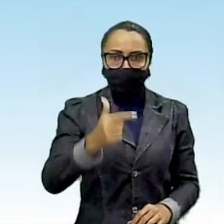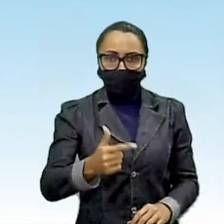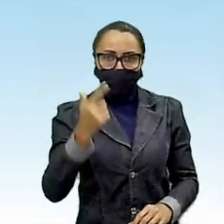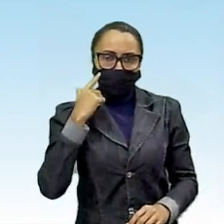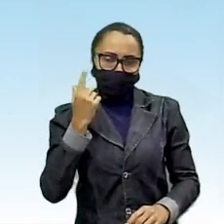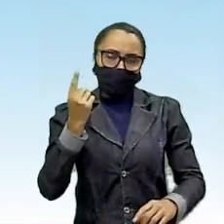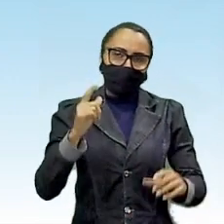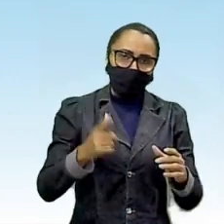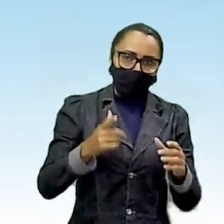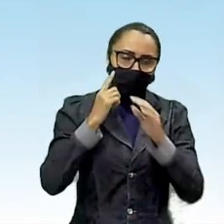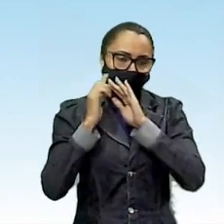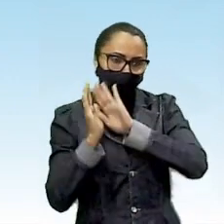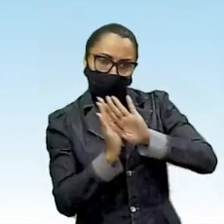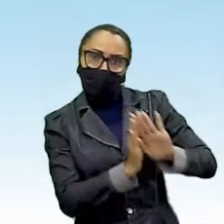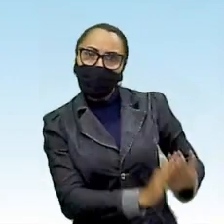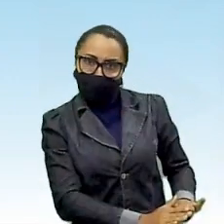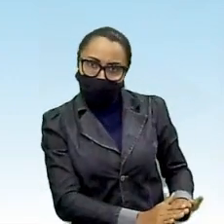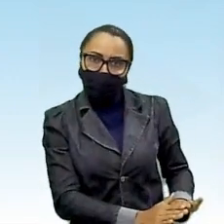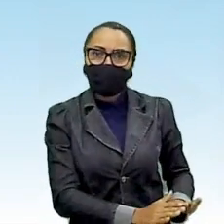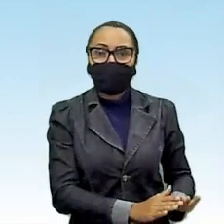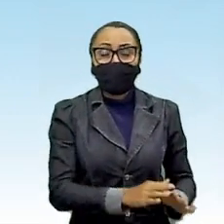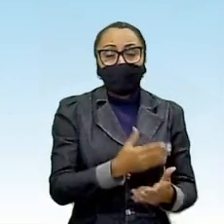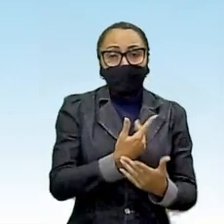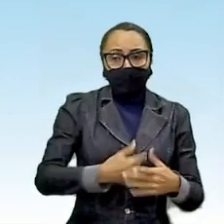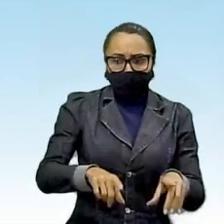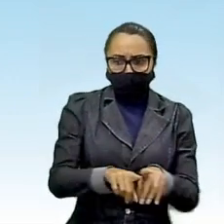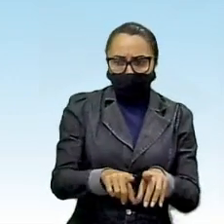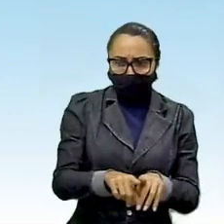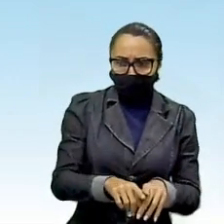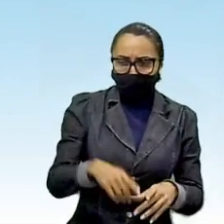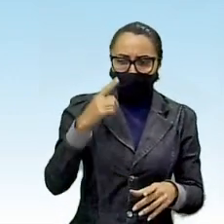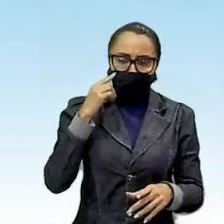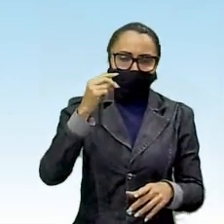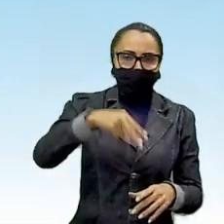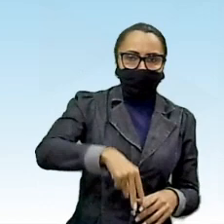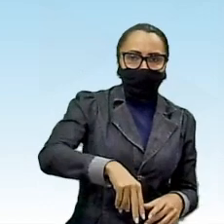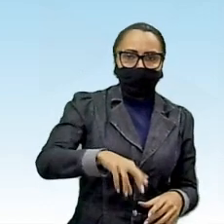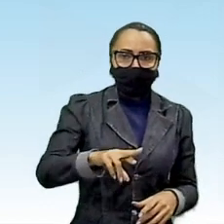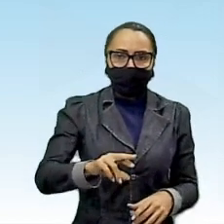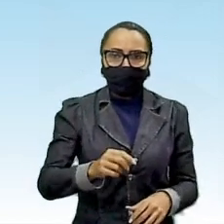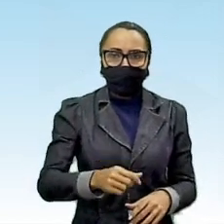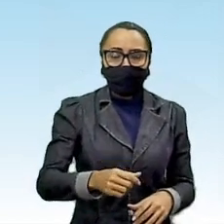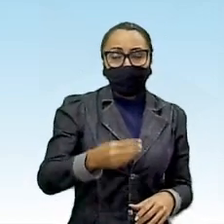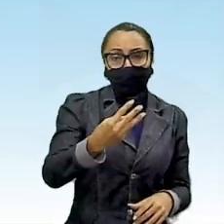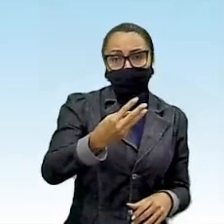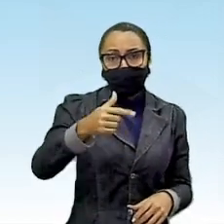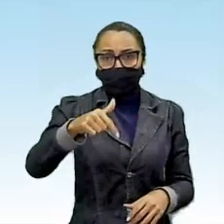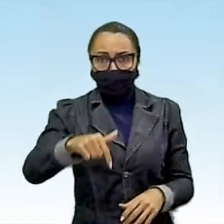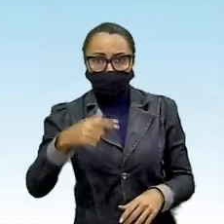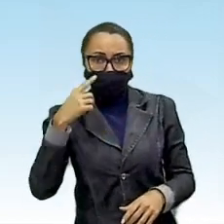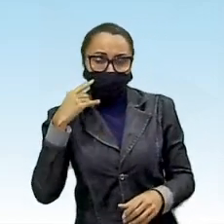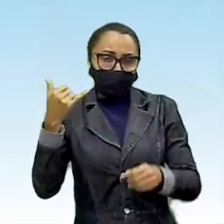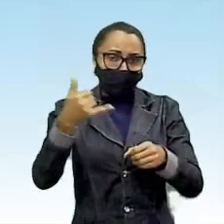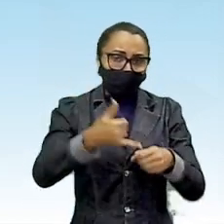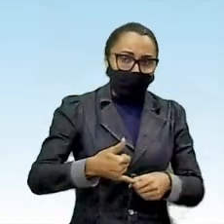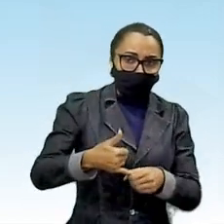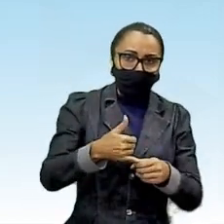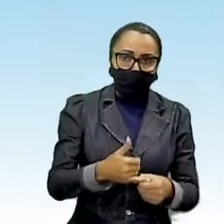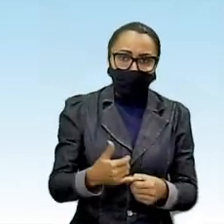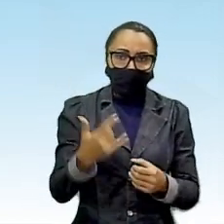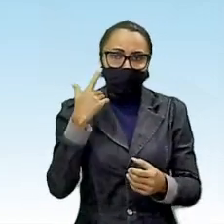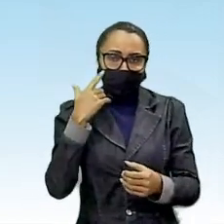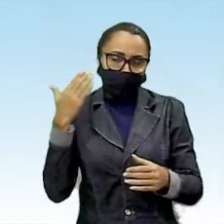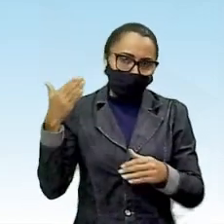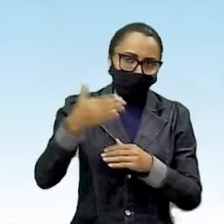né, excluída das NRs, e a NR37 de plataformas de petróleo, que ela foi incluída como uma